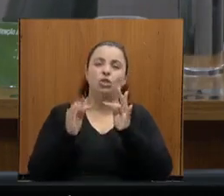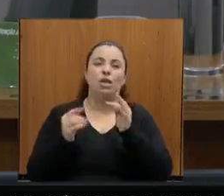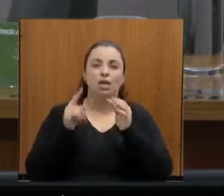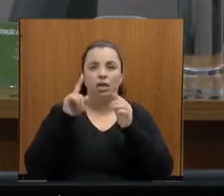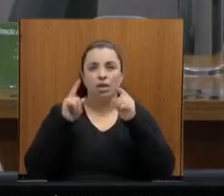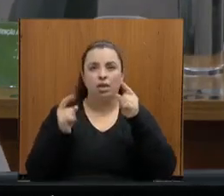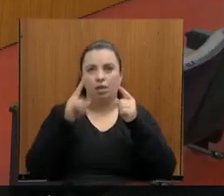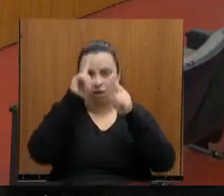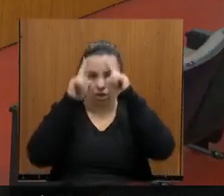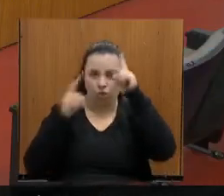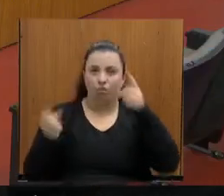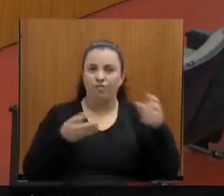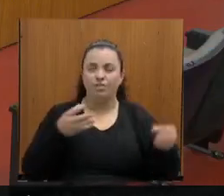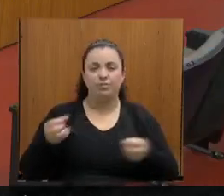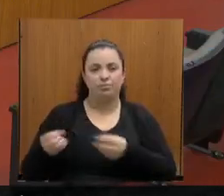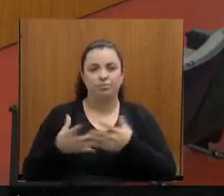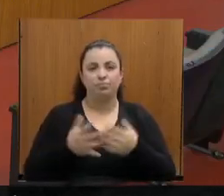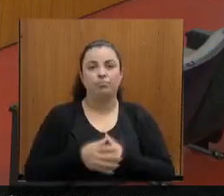é